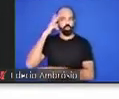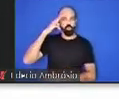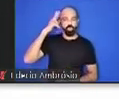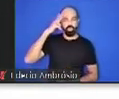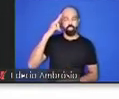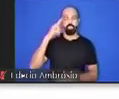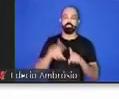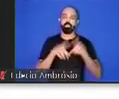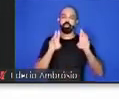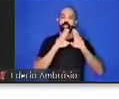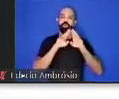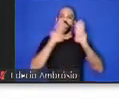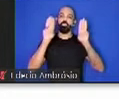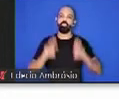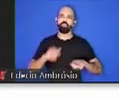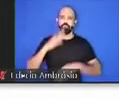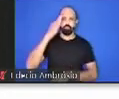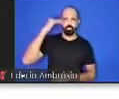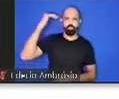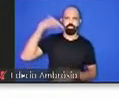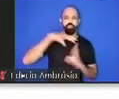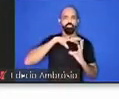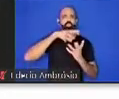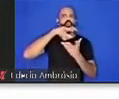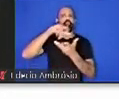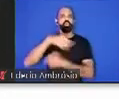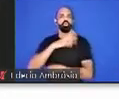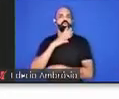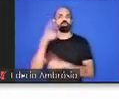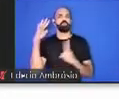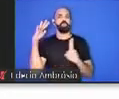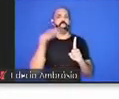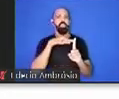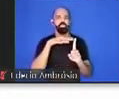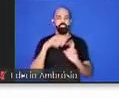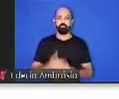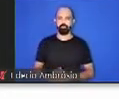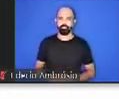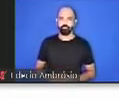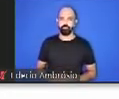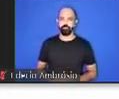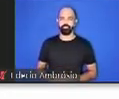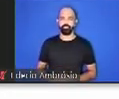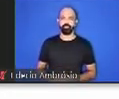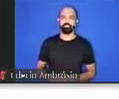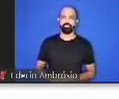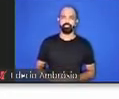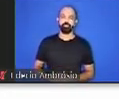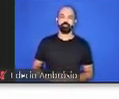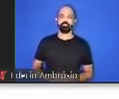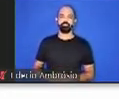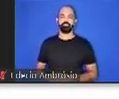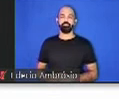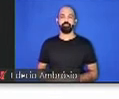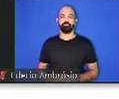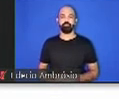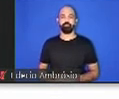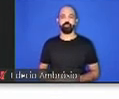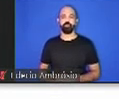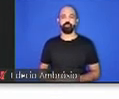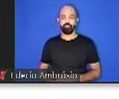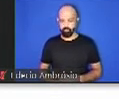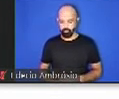muito conhecido no mundo todo, de muito prestígio. No geral, nós estamos numa área